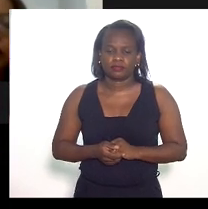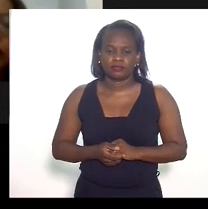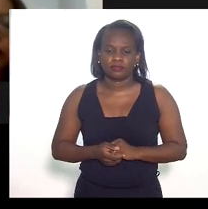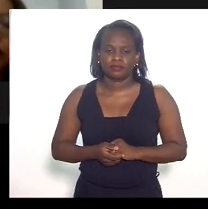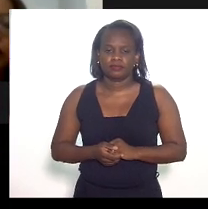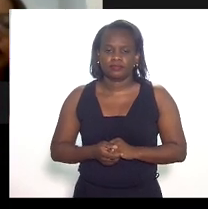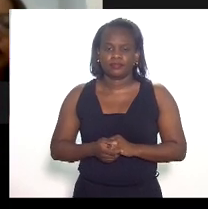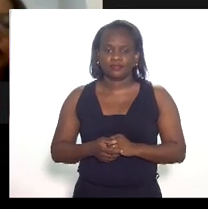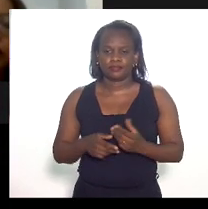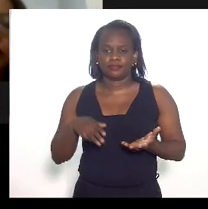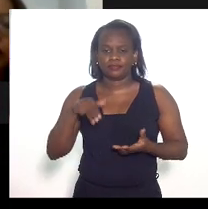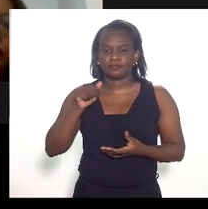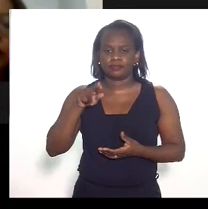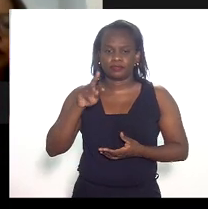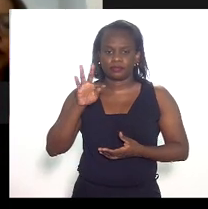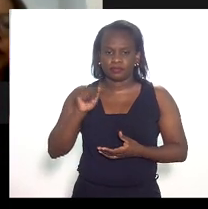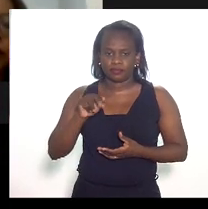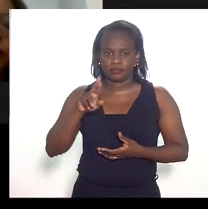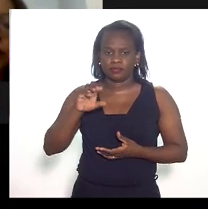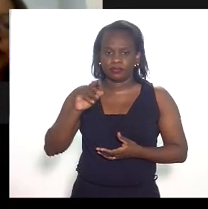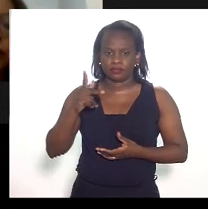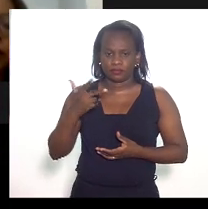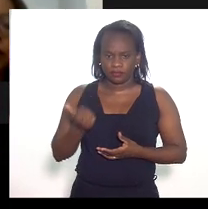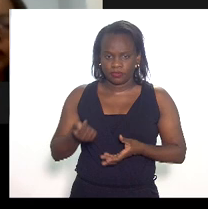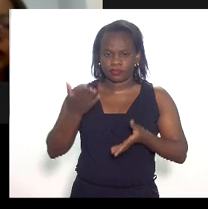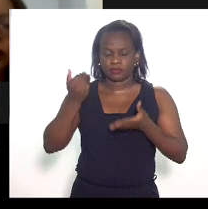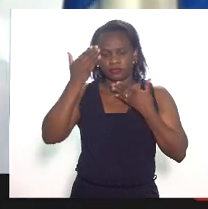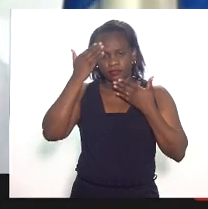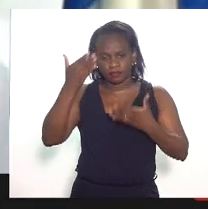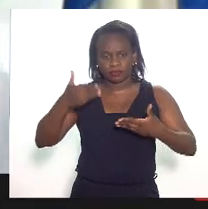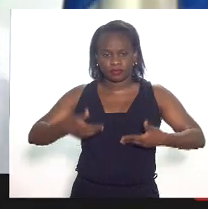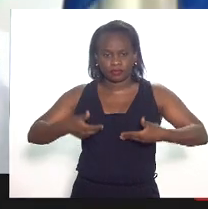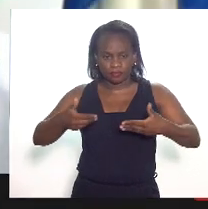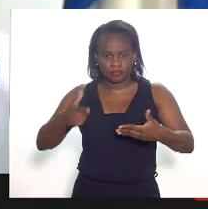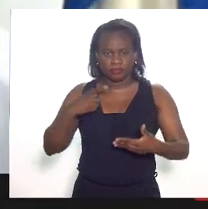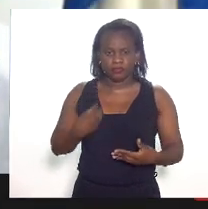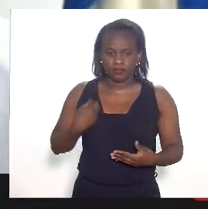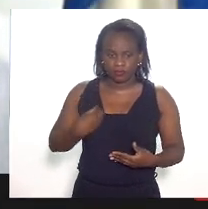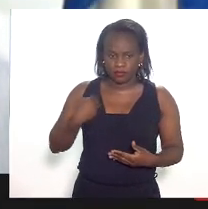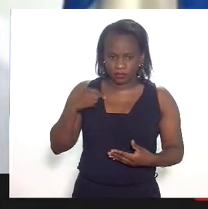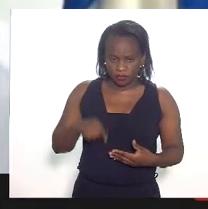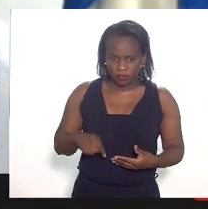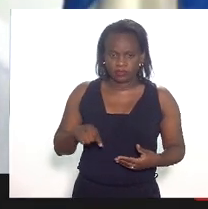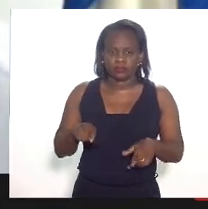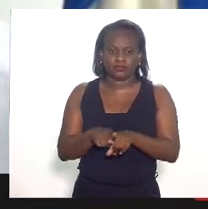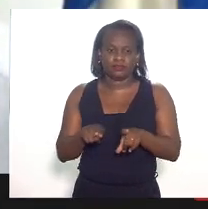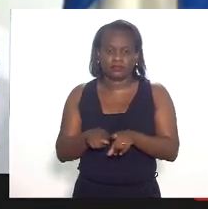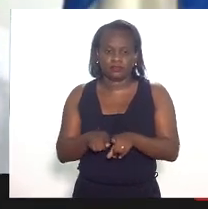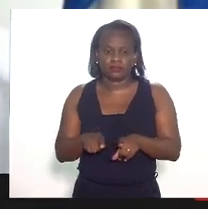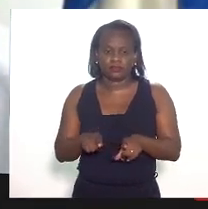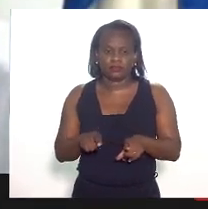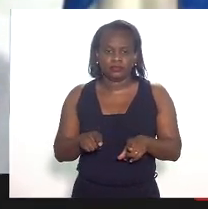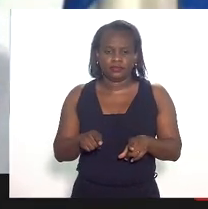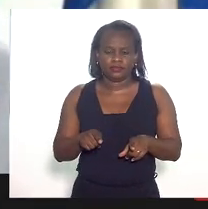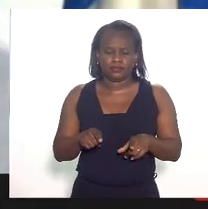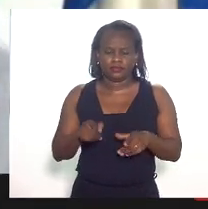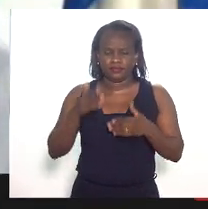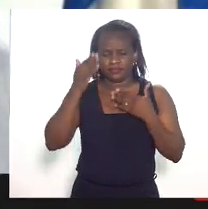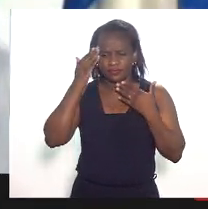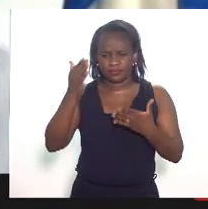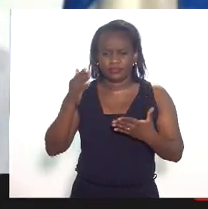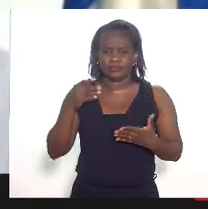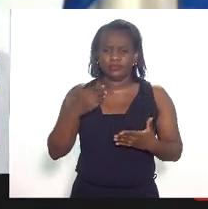Ana Marta Rocha, queria mandar um grande abraço. Muito obrigado pelo convite para estar aqui. Agradecer a presença do vereador